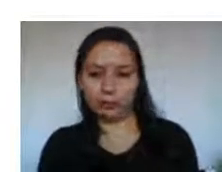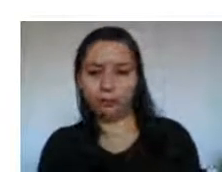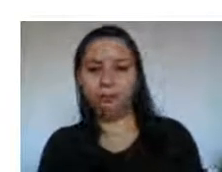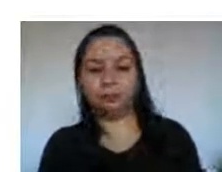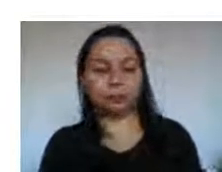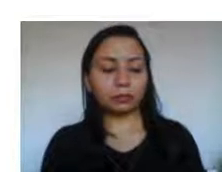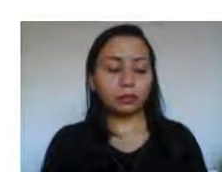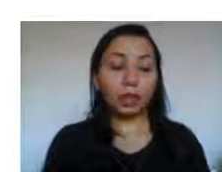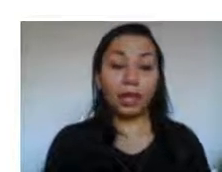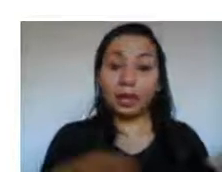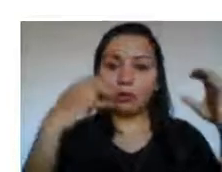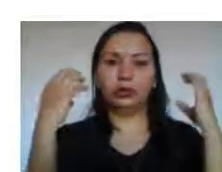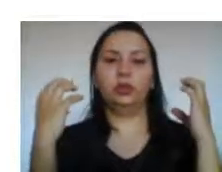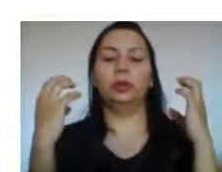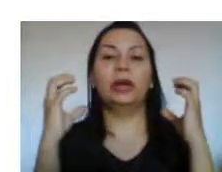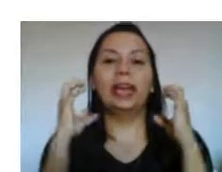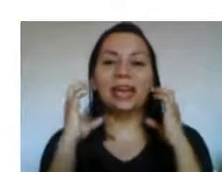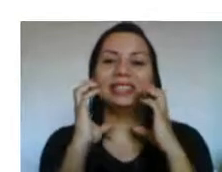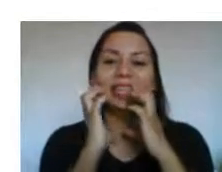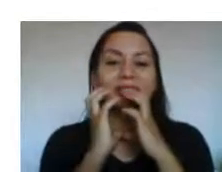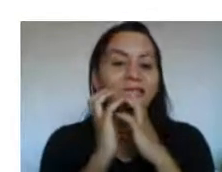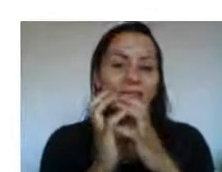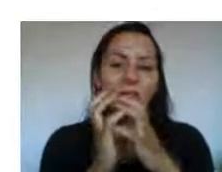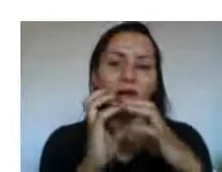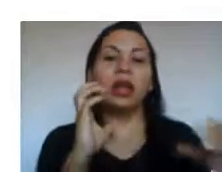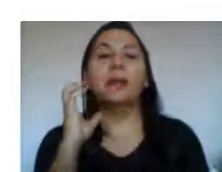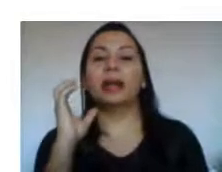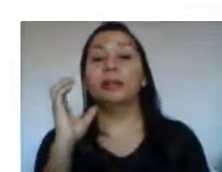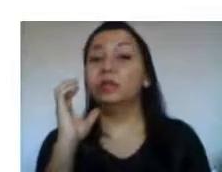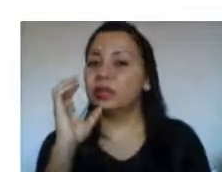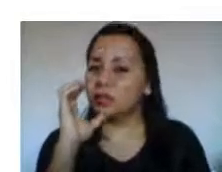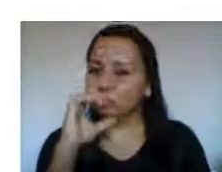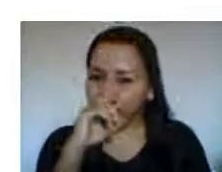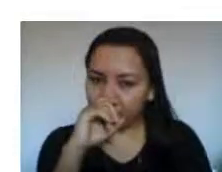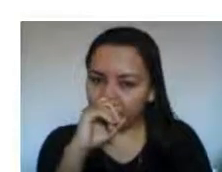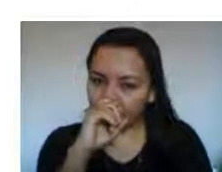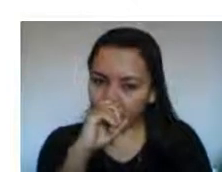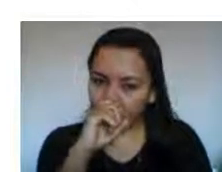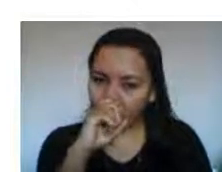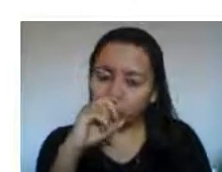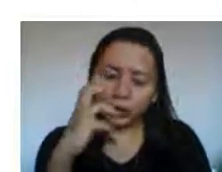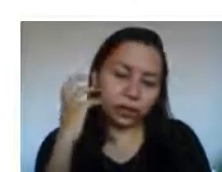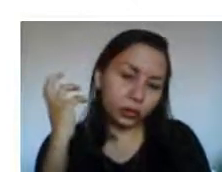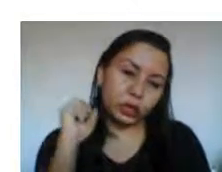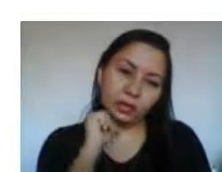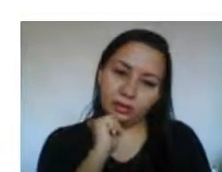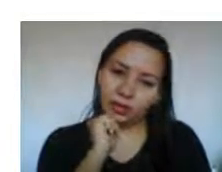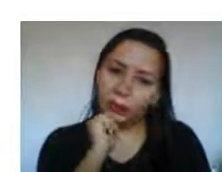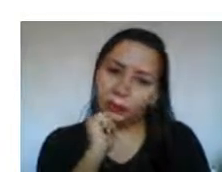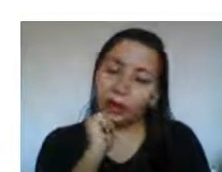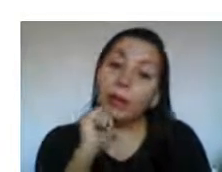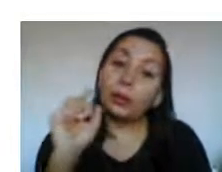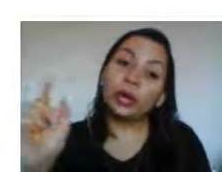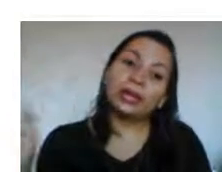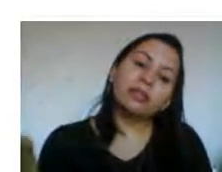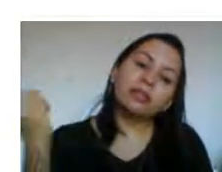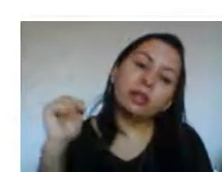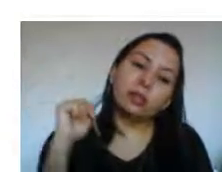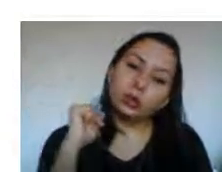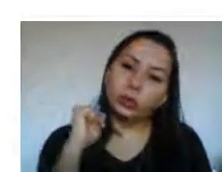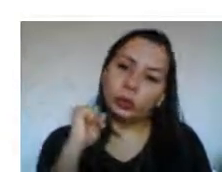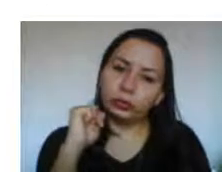acontece? Ele é um fenômeno essencial para a manutenção da vida na Terra. Por que que eu digo essencial? Porque